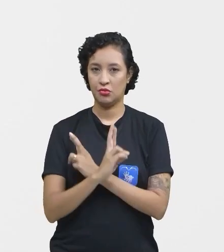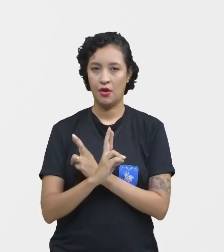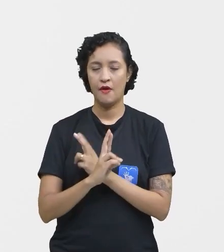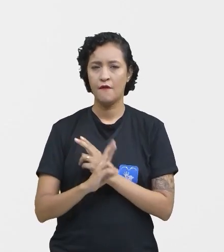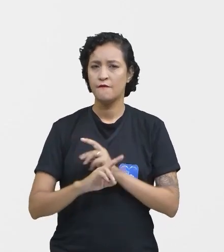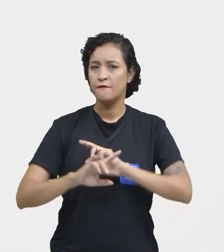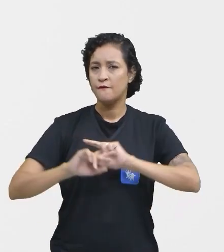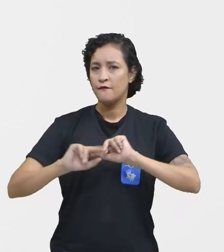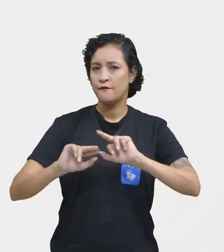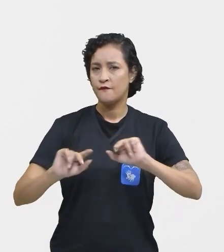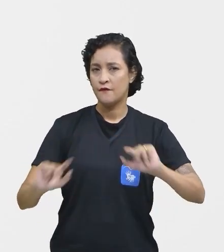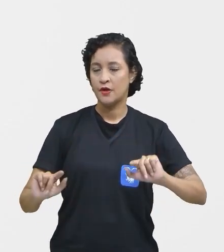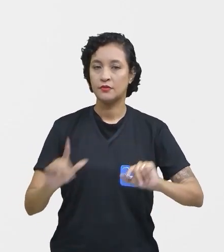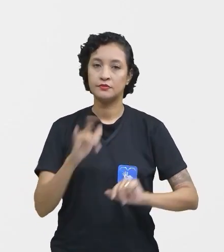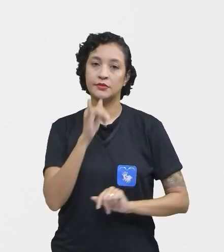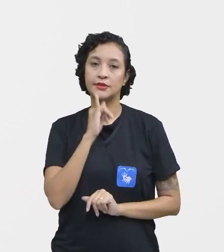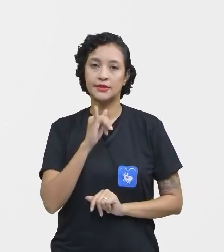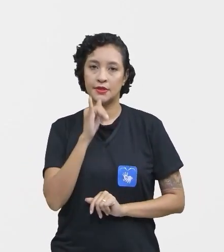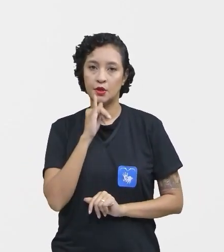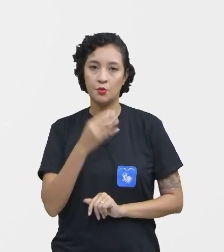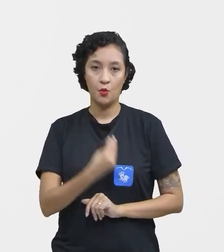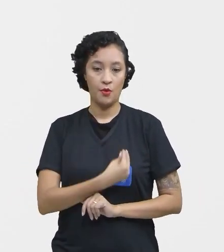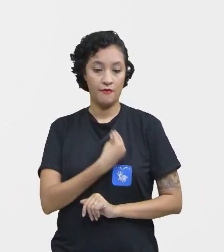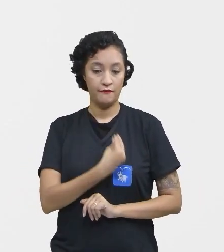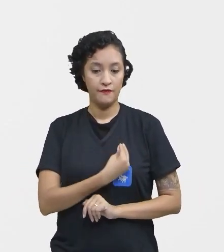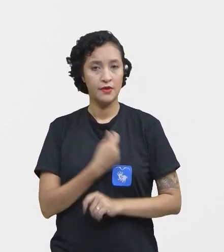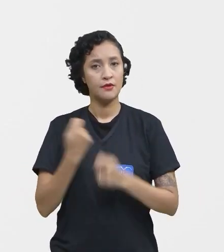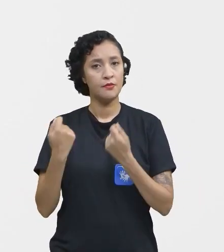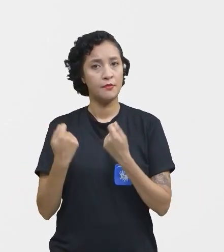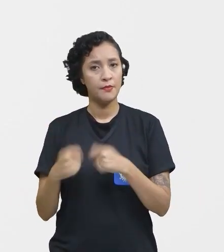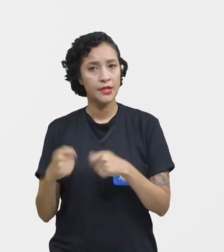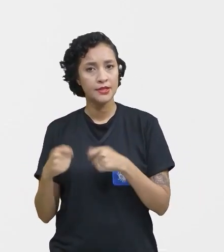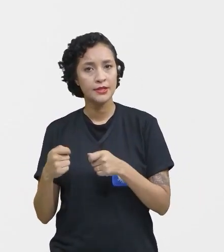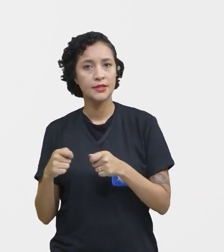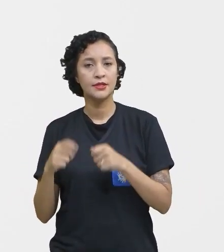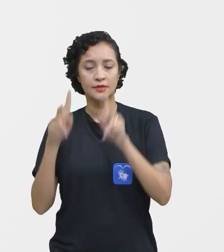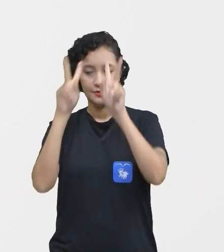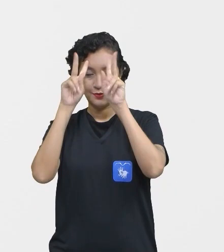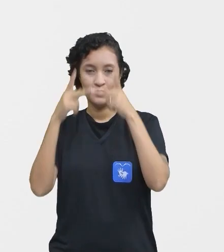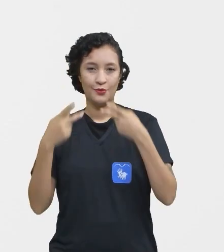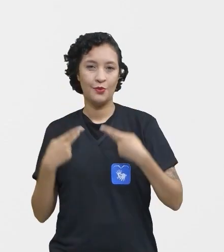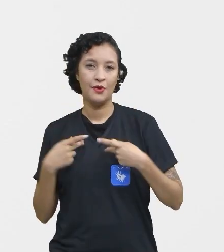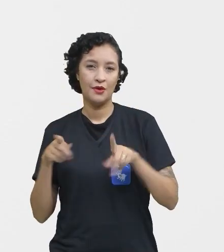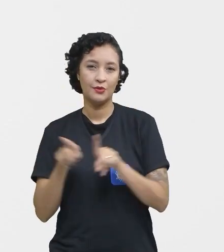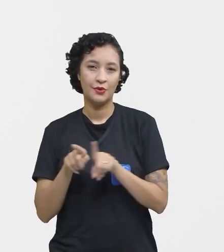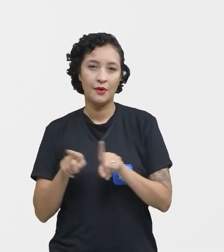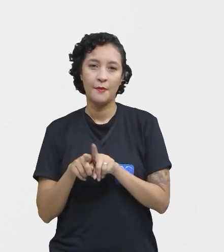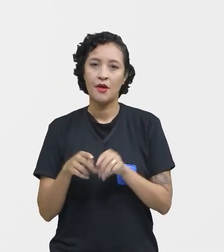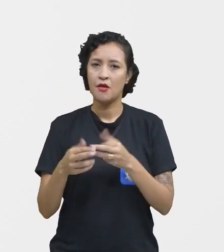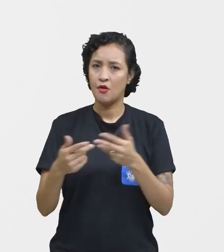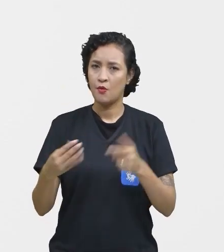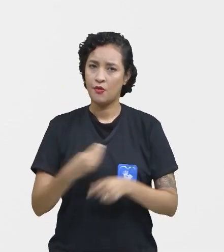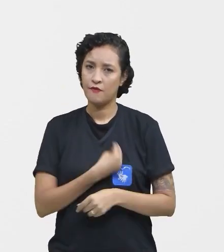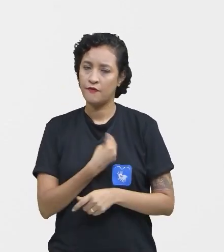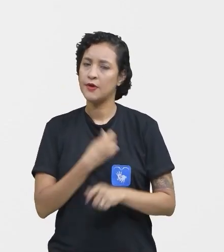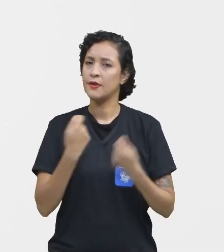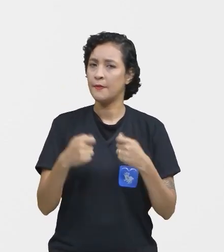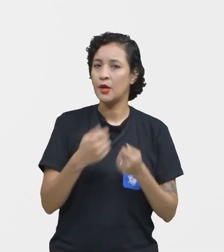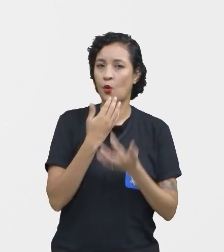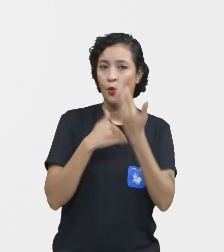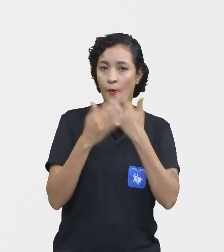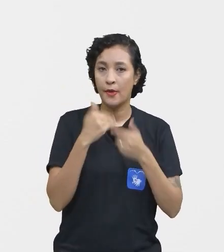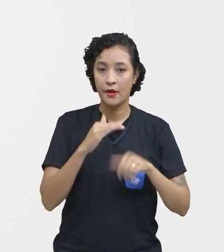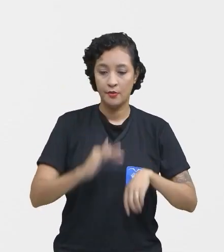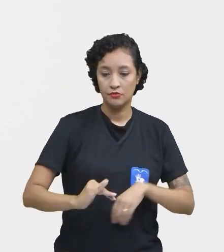Os seres vivos precisam de energia encontrada nos alimentos para crescer, desenvolver e se reproduzir. Existem animais